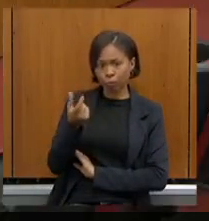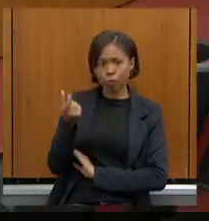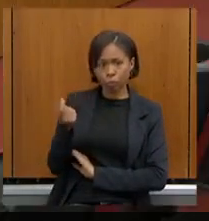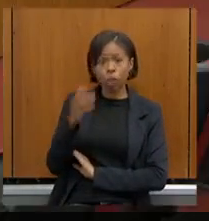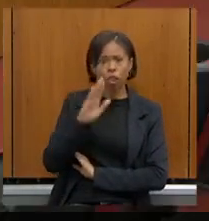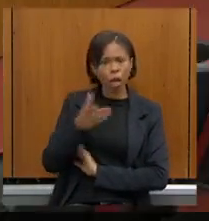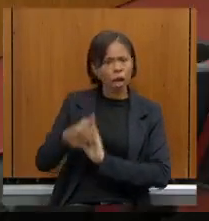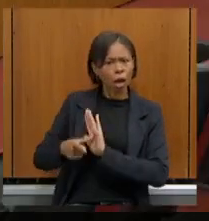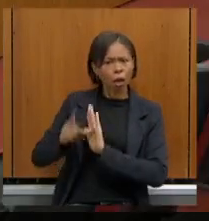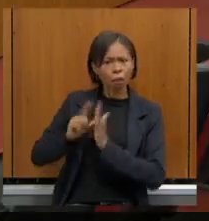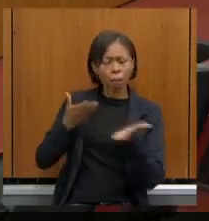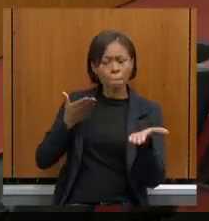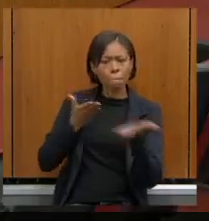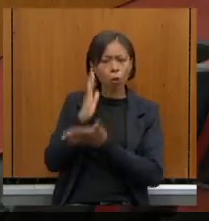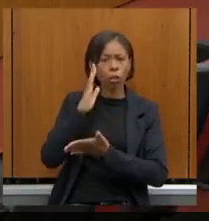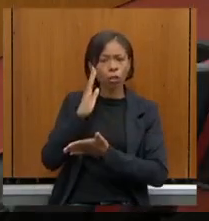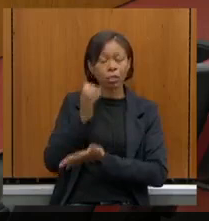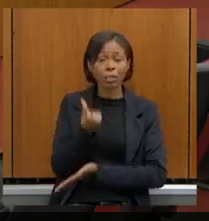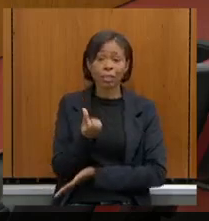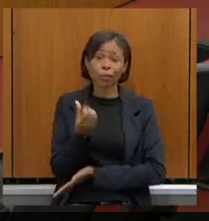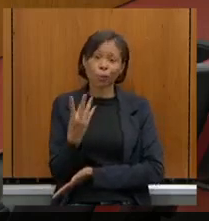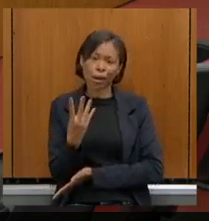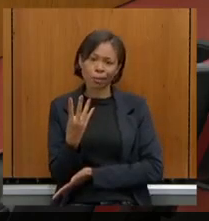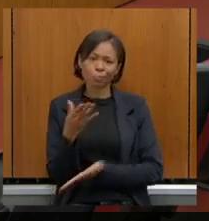votos pela assembleia